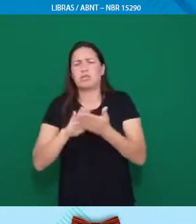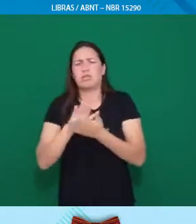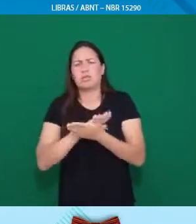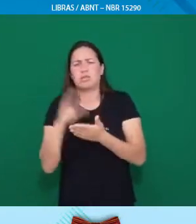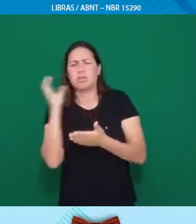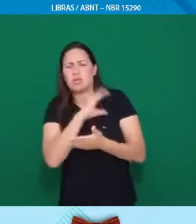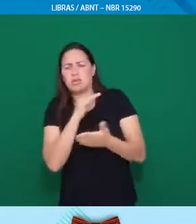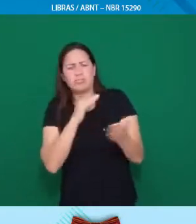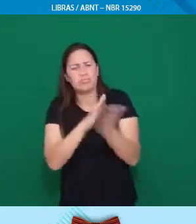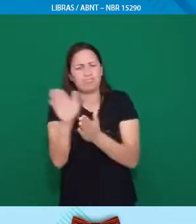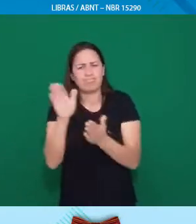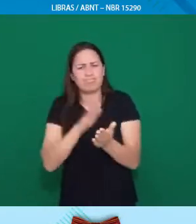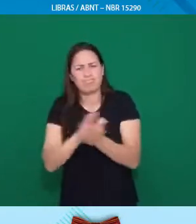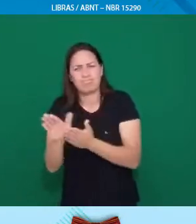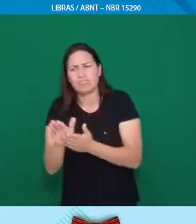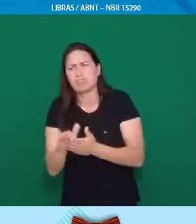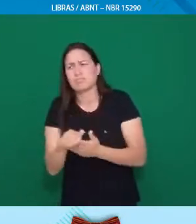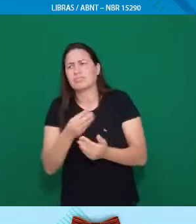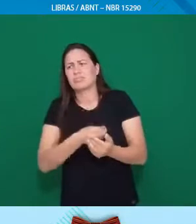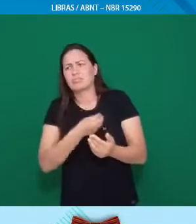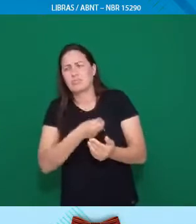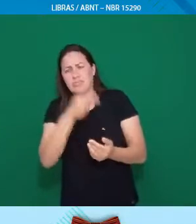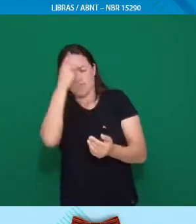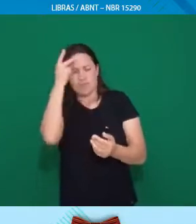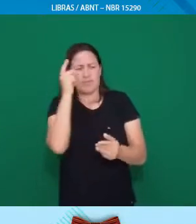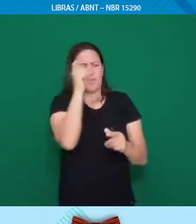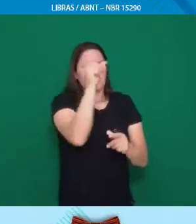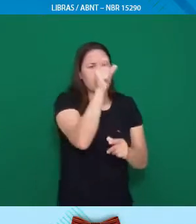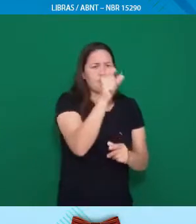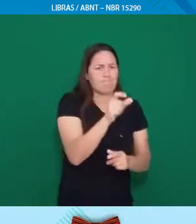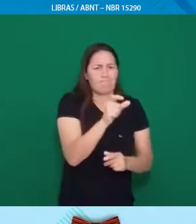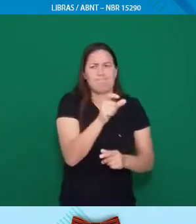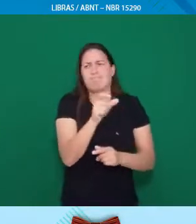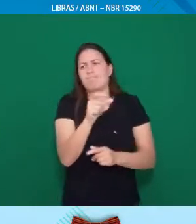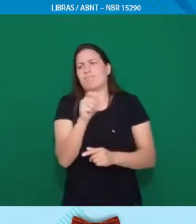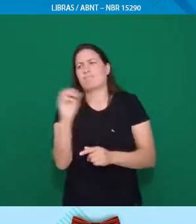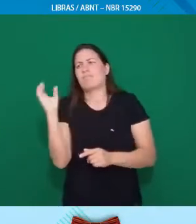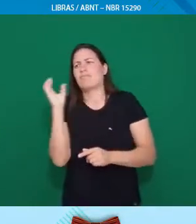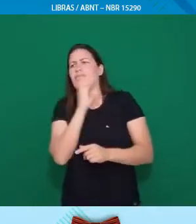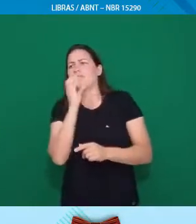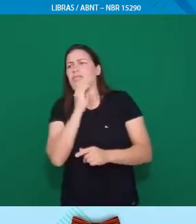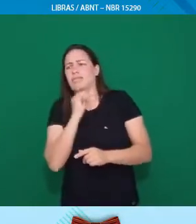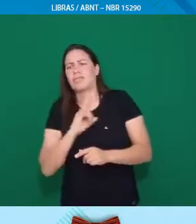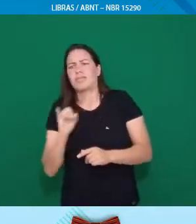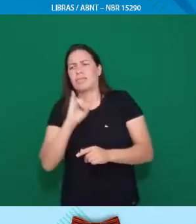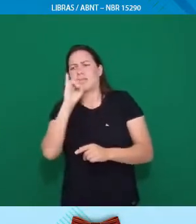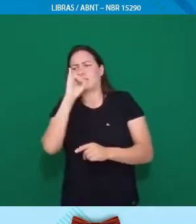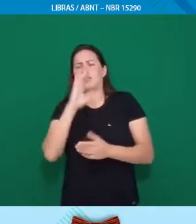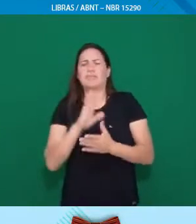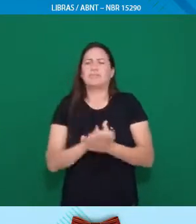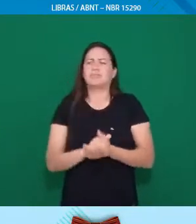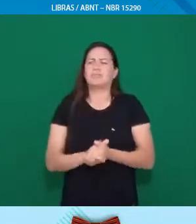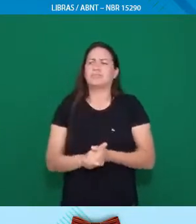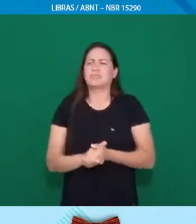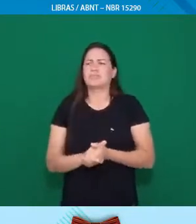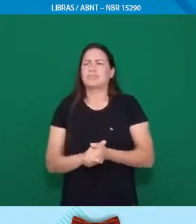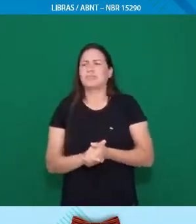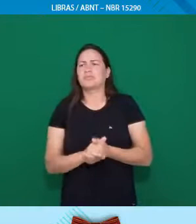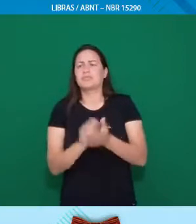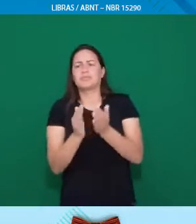motor nem nada a gente salvar um ser humano é é uma coisa muito importante